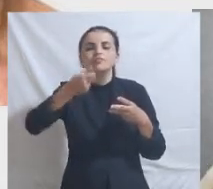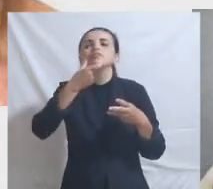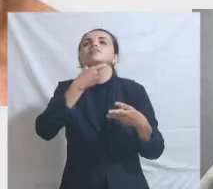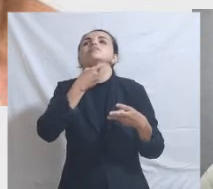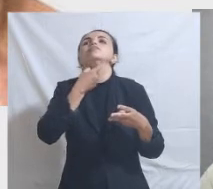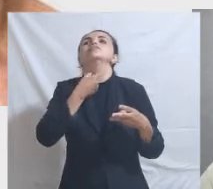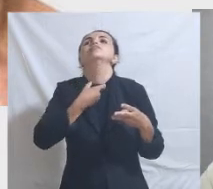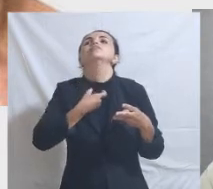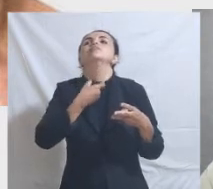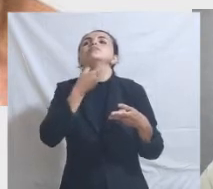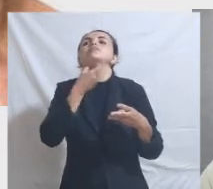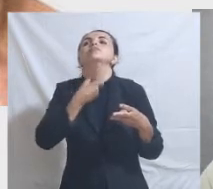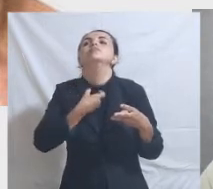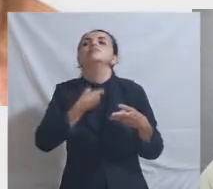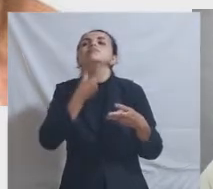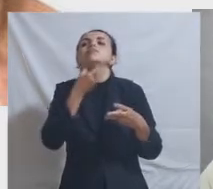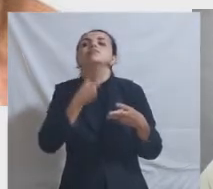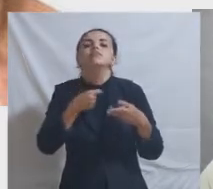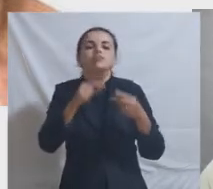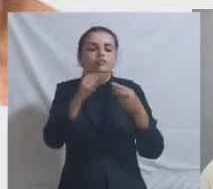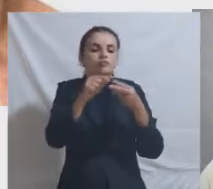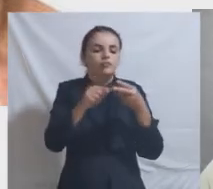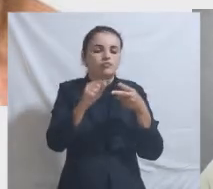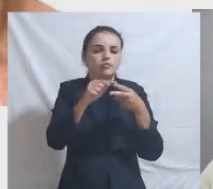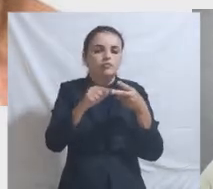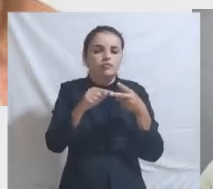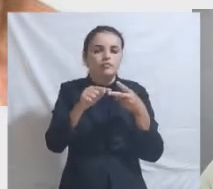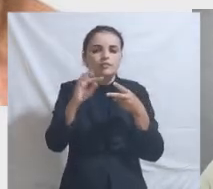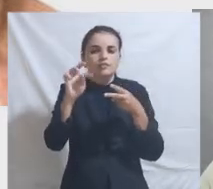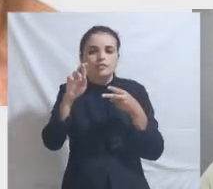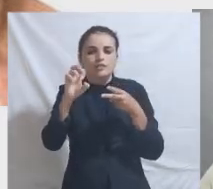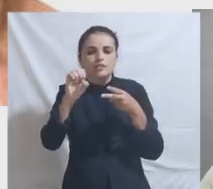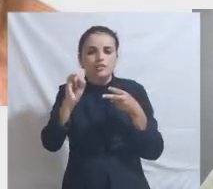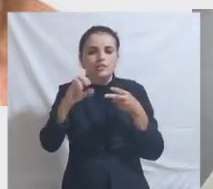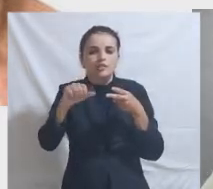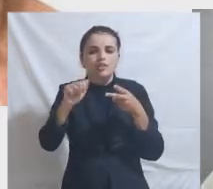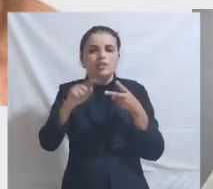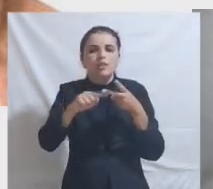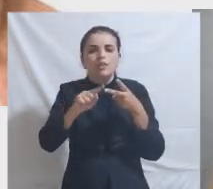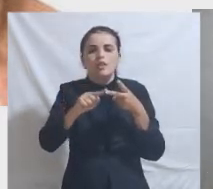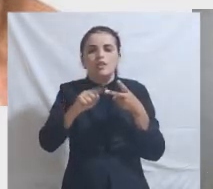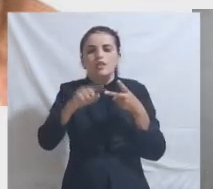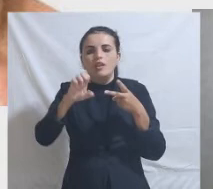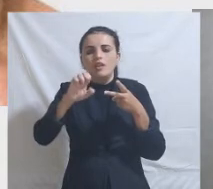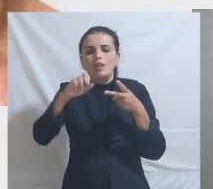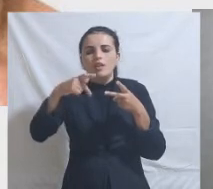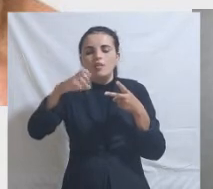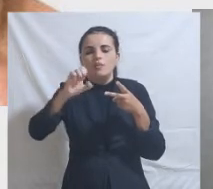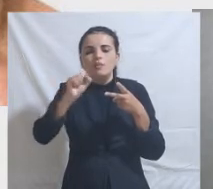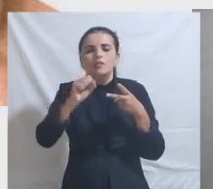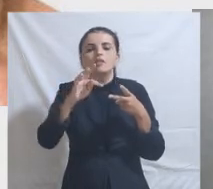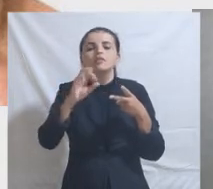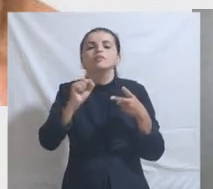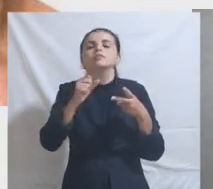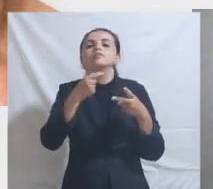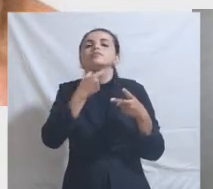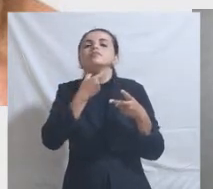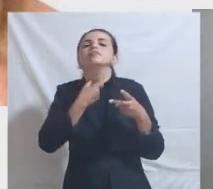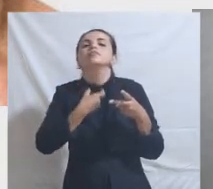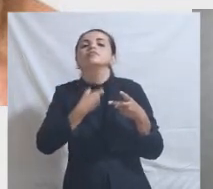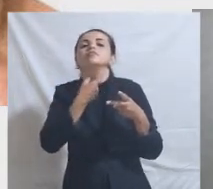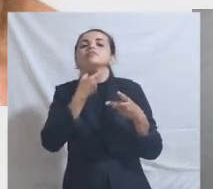por duas coisas, que é a epíglote e as pregas vocais. A epíglote é aquele não, né?